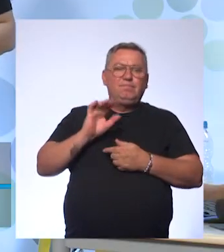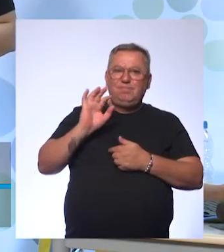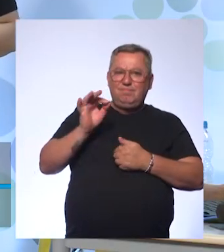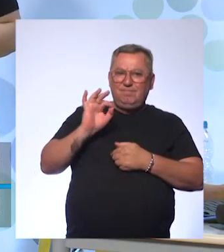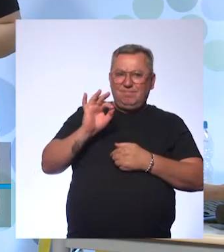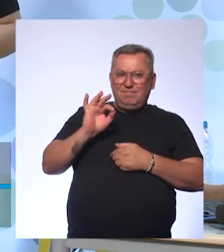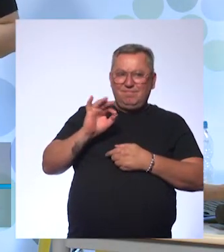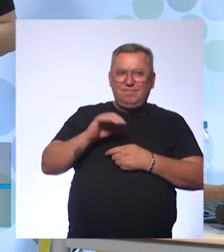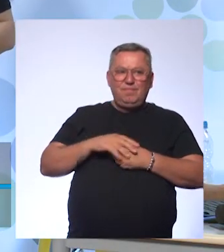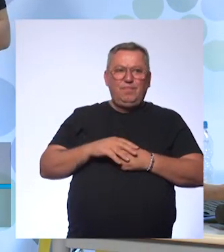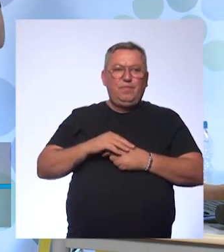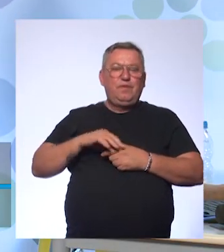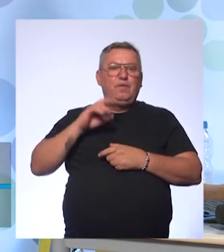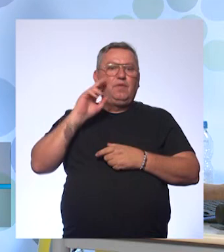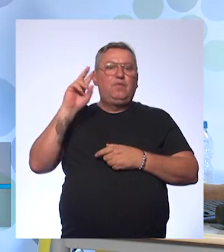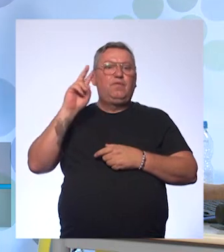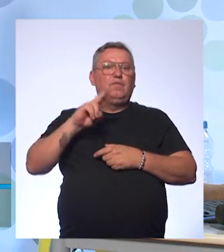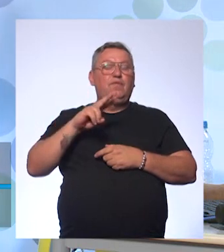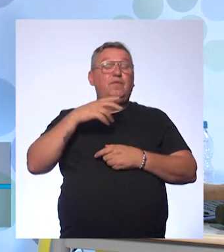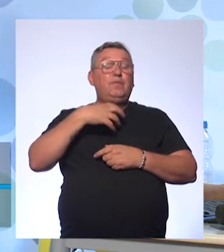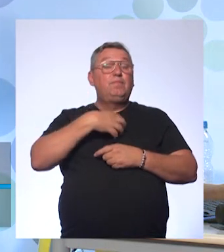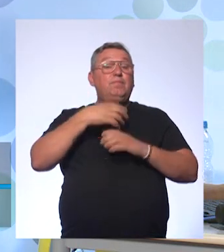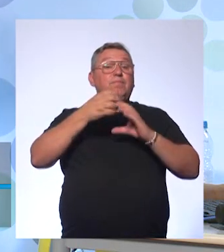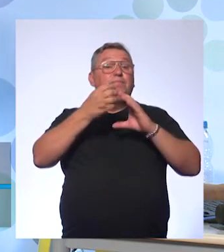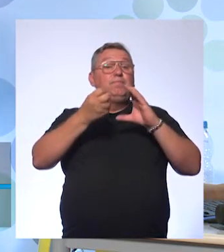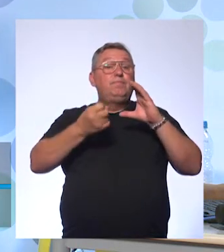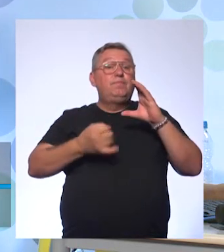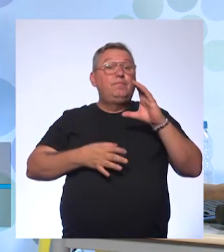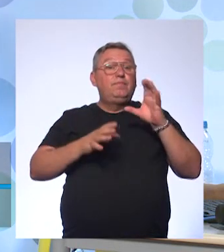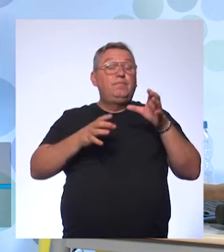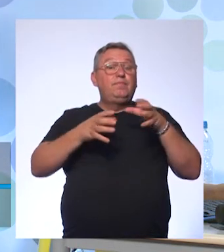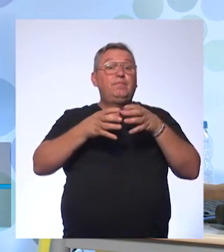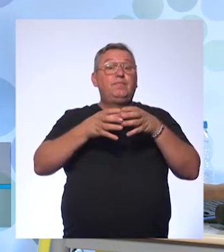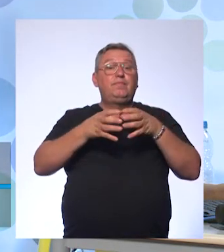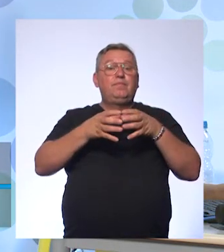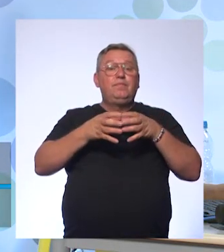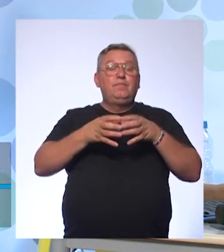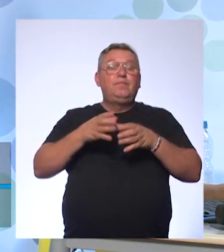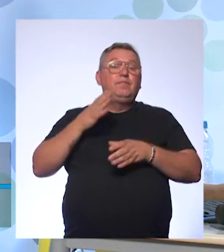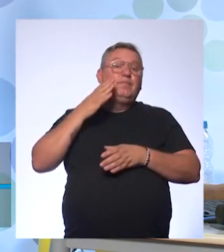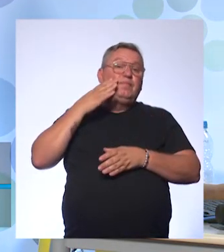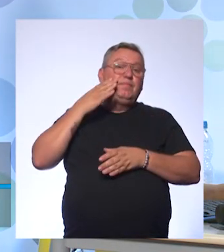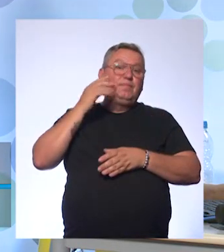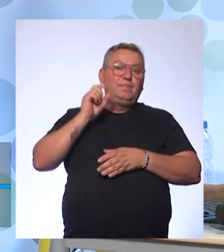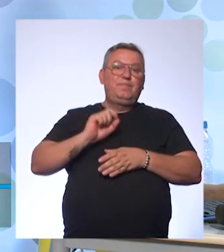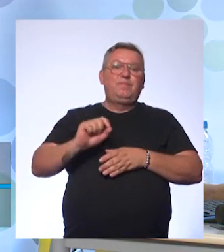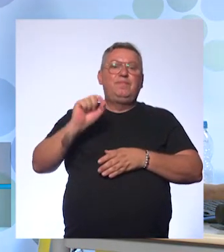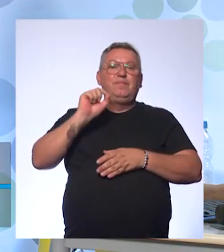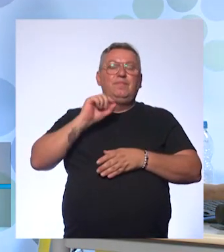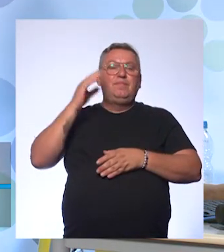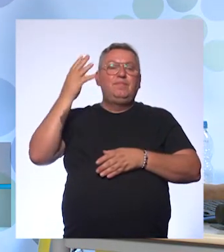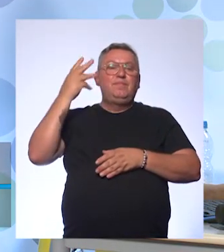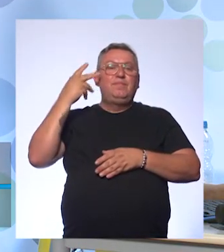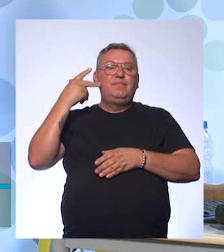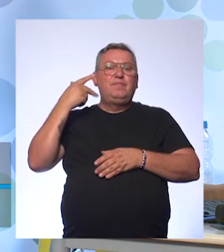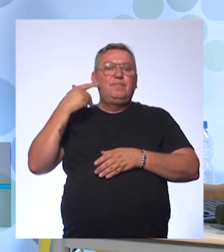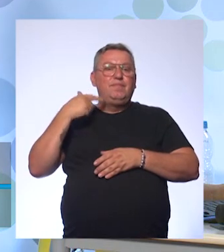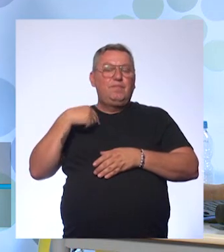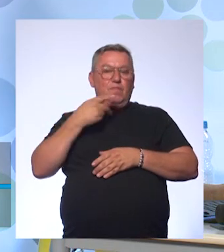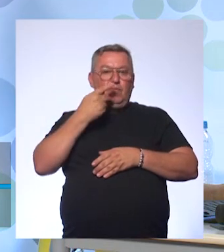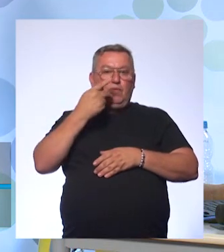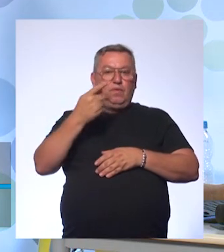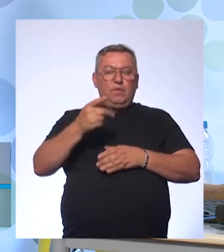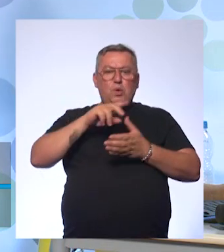Exatamente, né? Então, se a gente olhar aqui as características desse grupo, então a gente sabe, né, os animais aí, a gente pode falar